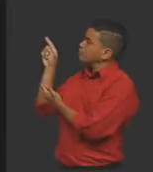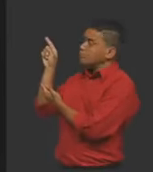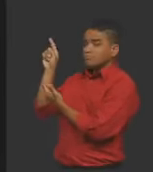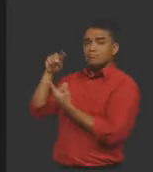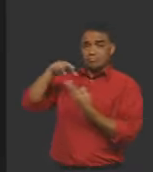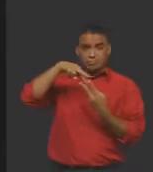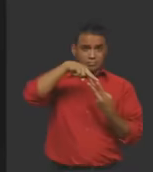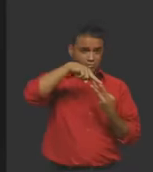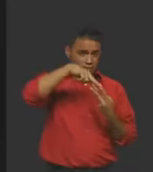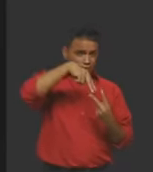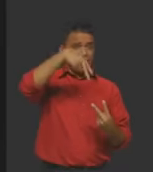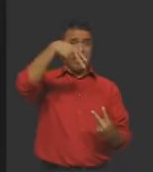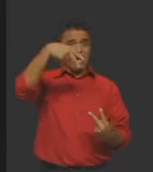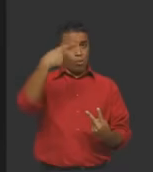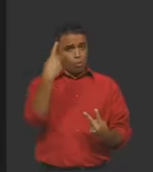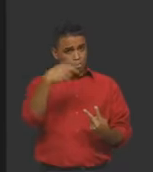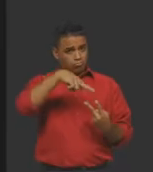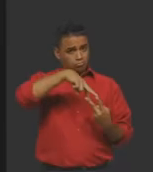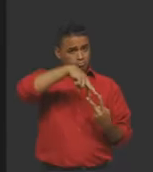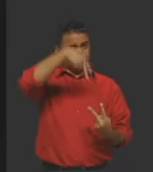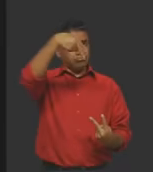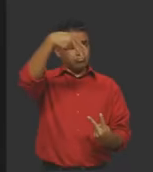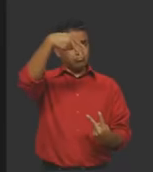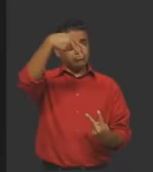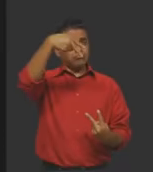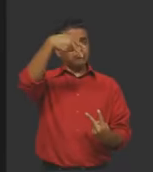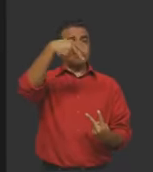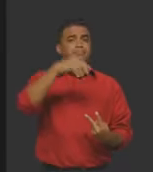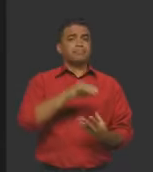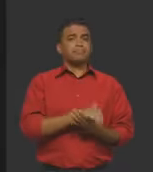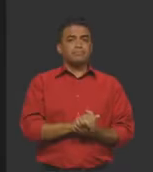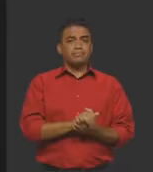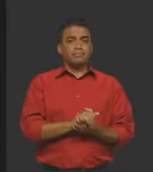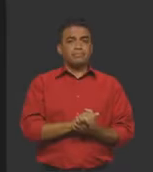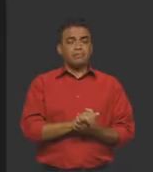DNA. Nós vamos precisar do que nós chamamos de